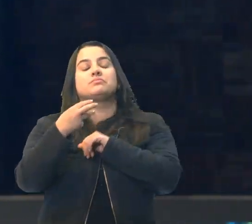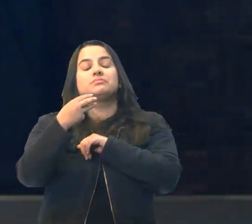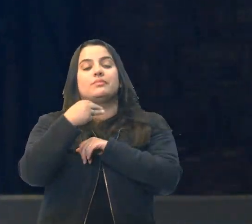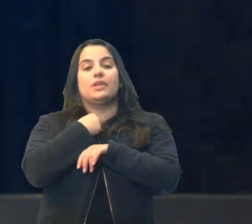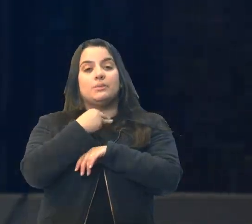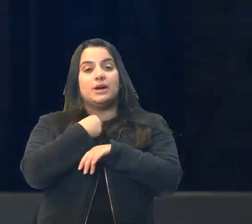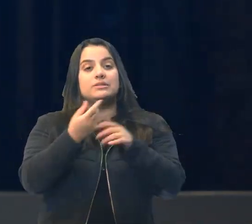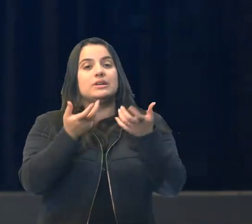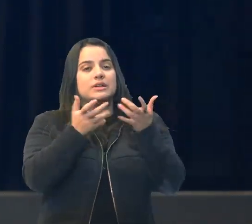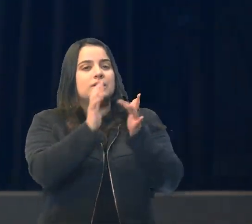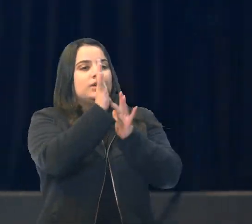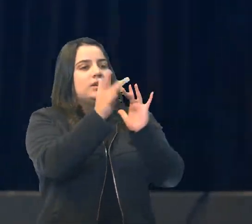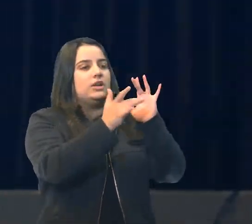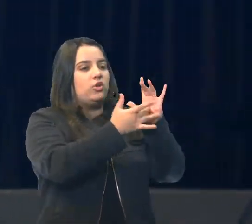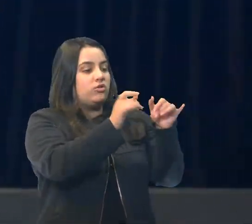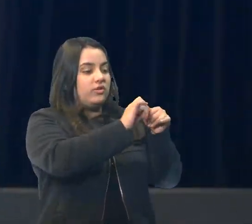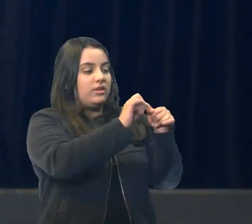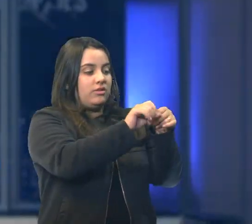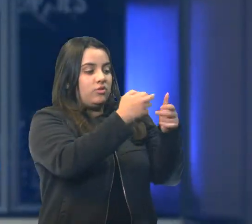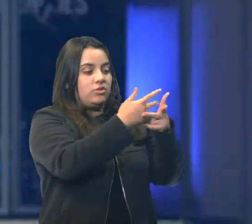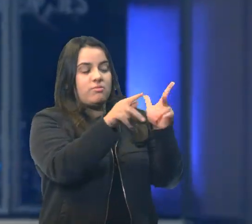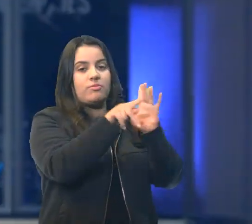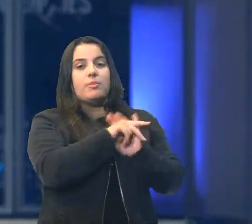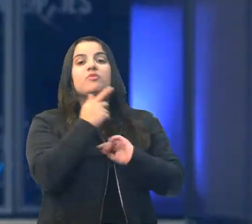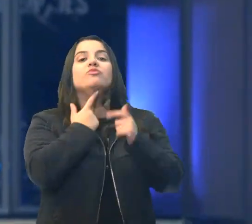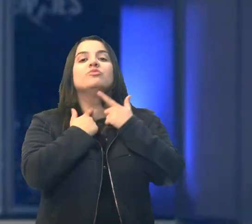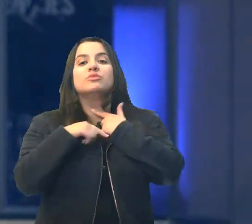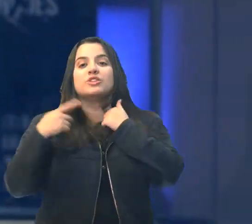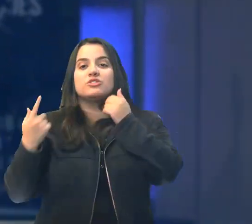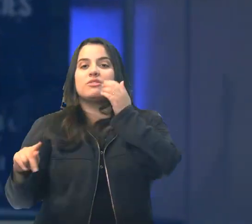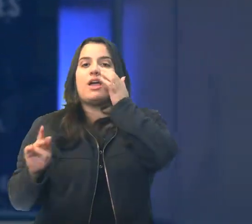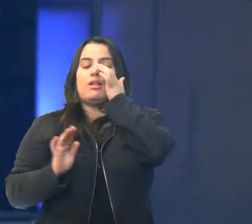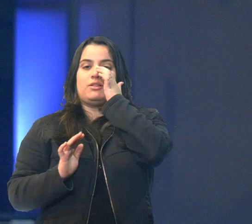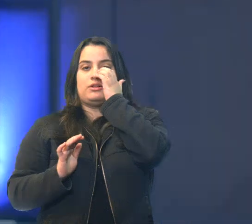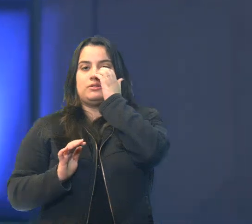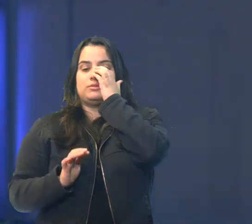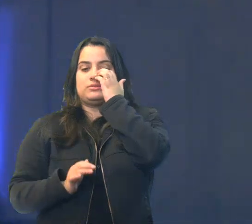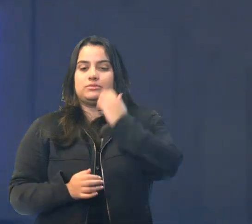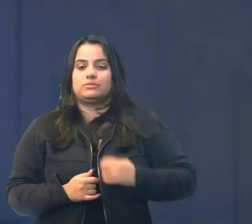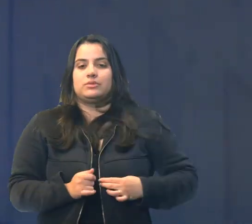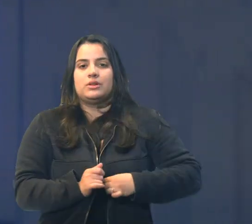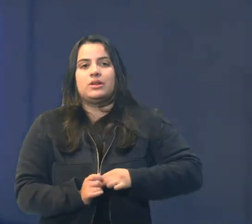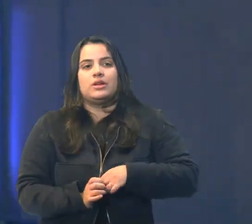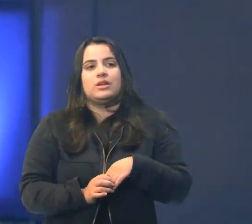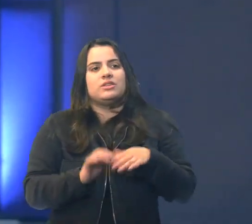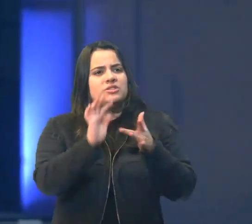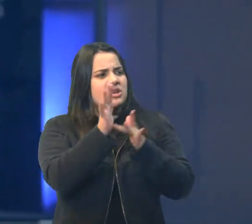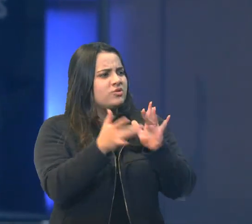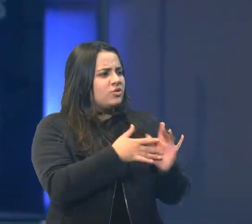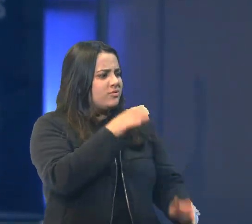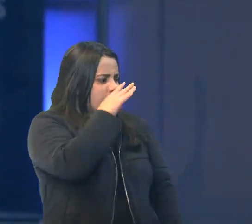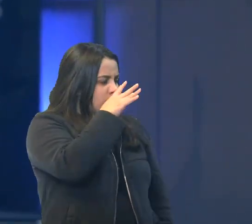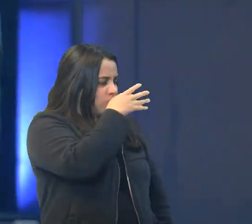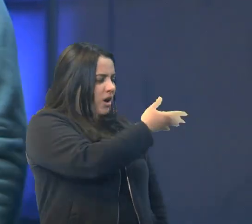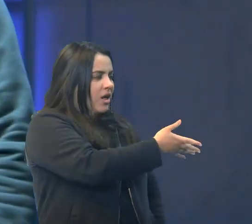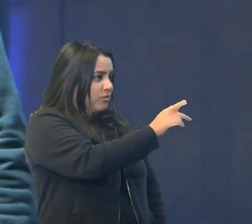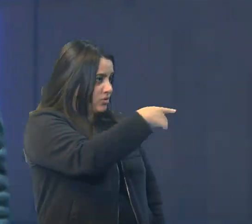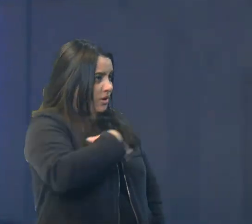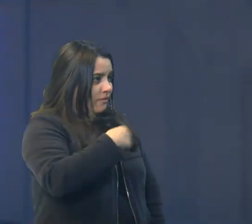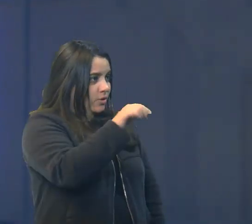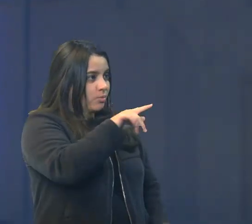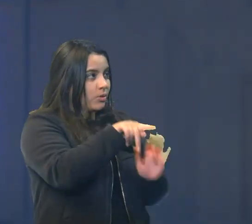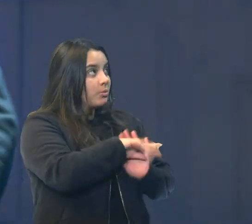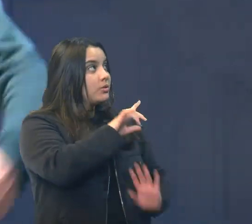que fazia apenas o que ela pedia, ou como um juiz. Jesus, você não vai julgar ela não? Você não é o Filho de